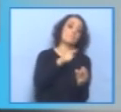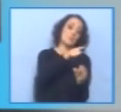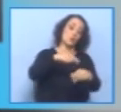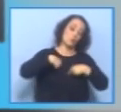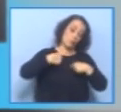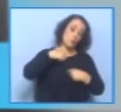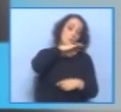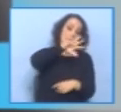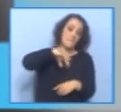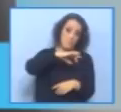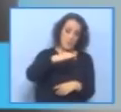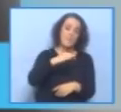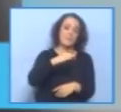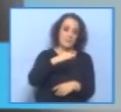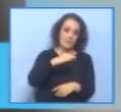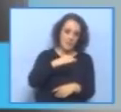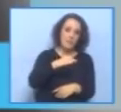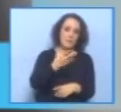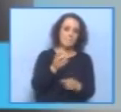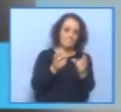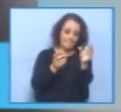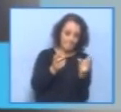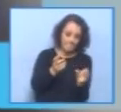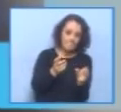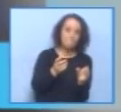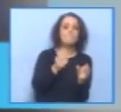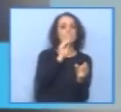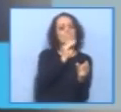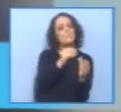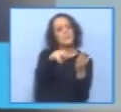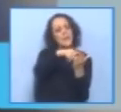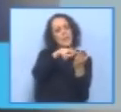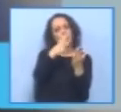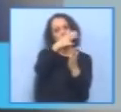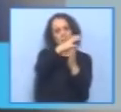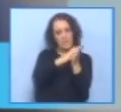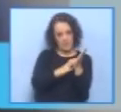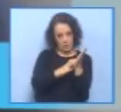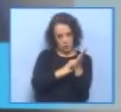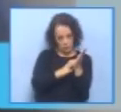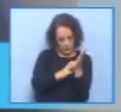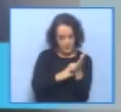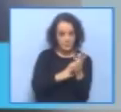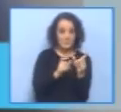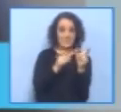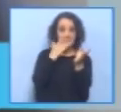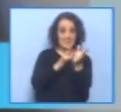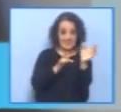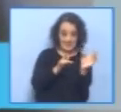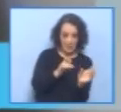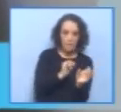a família, é convidada a ler um trecho da Bíblia. Nesse cantinho, desafiamos